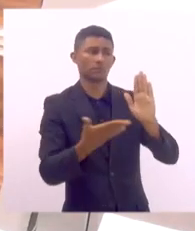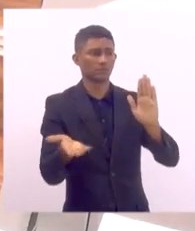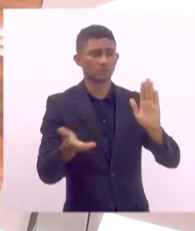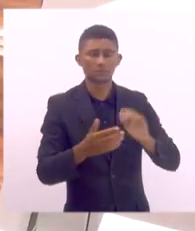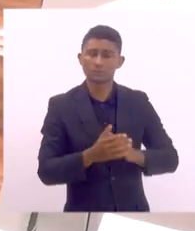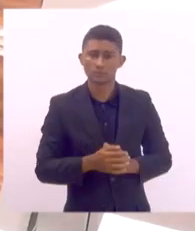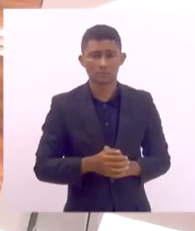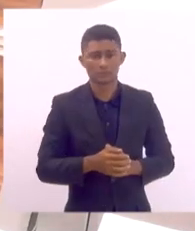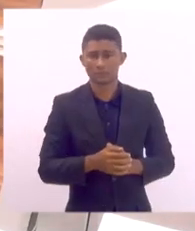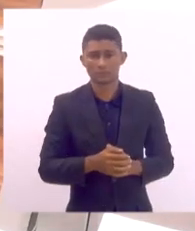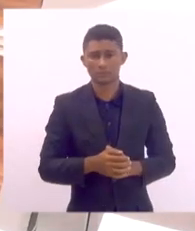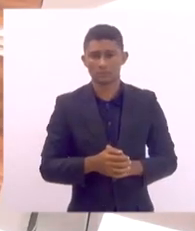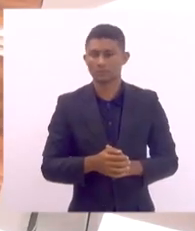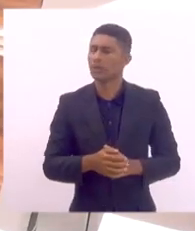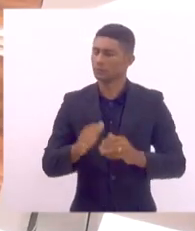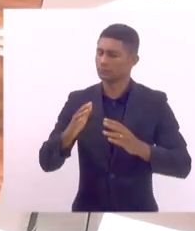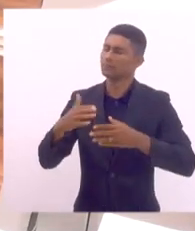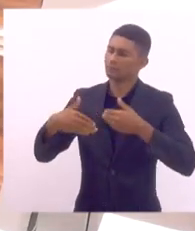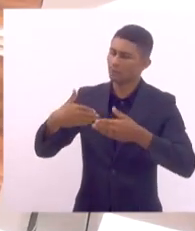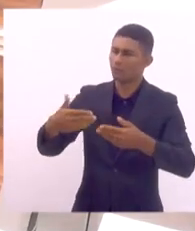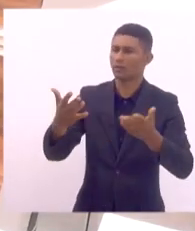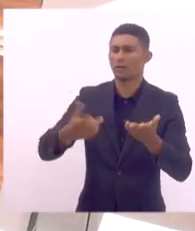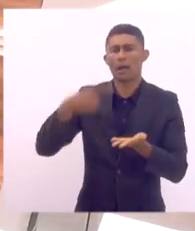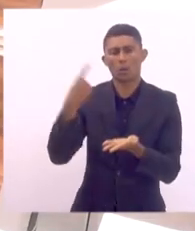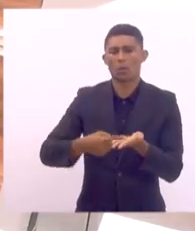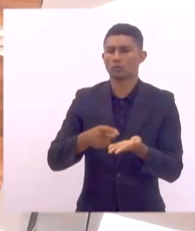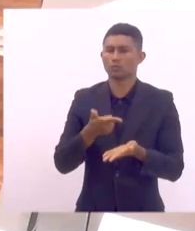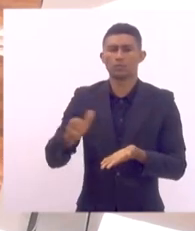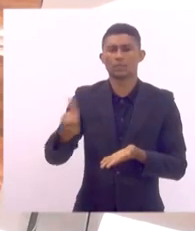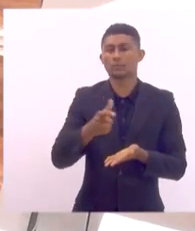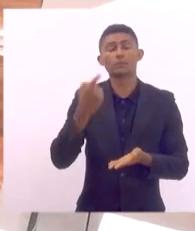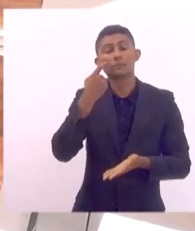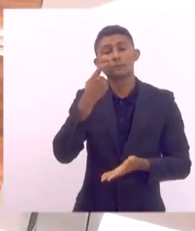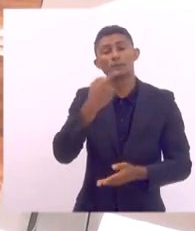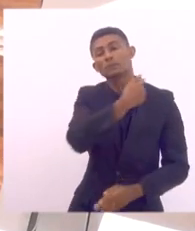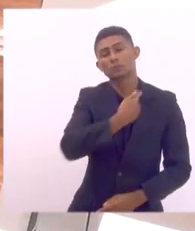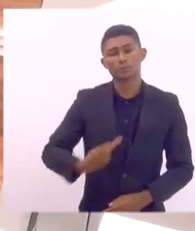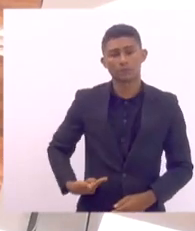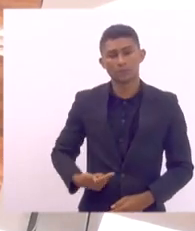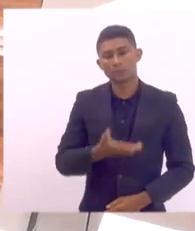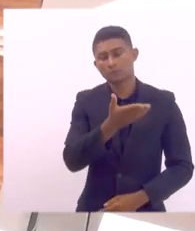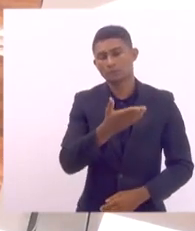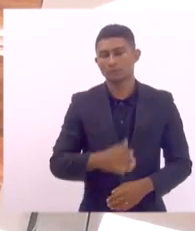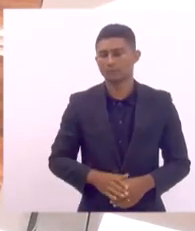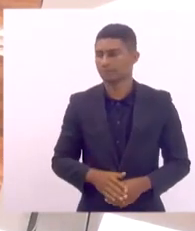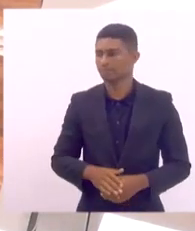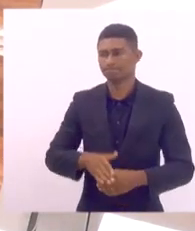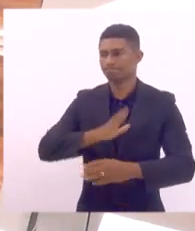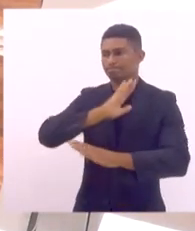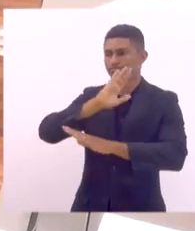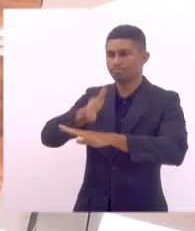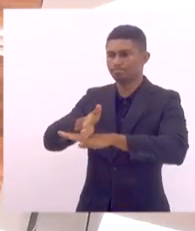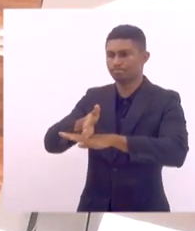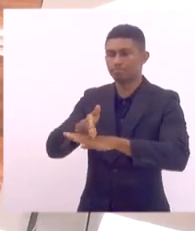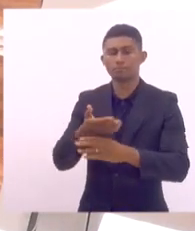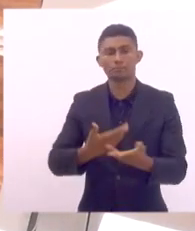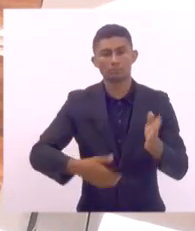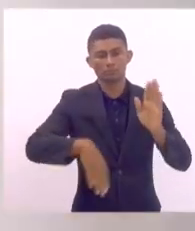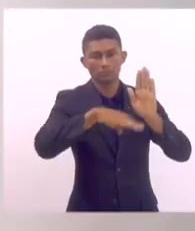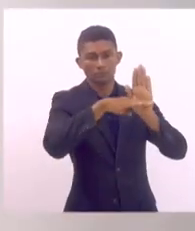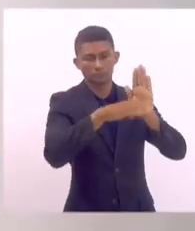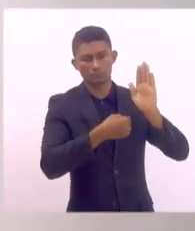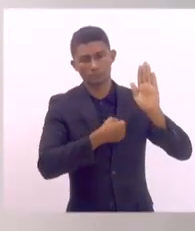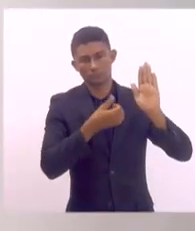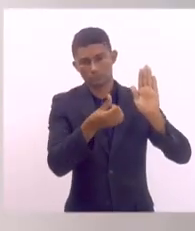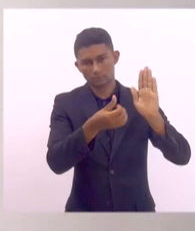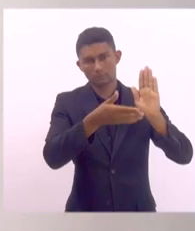Vamos avançar aqui. Então, isso aqui não tem acordo. Vamos ouvir o governo. Pelo derrubado. Derrubada. Sexto da pauta.